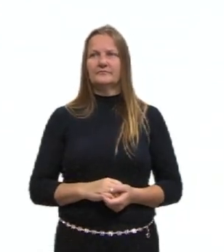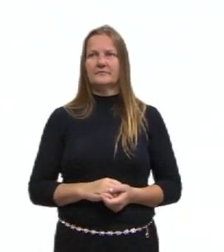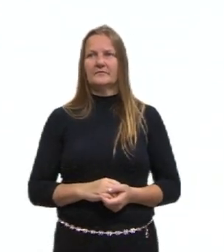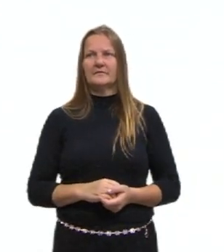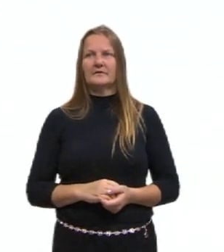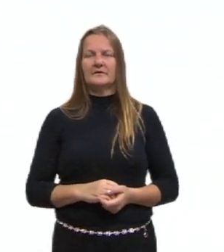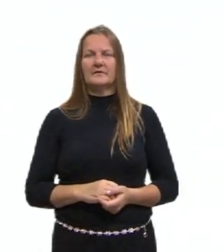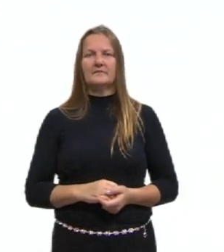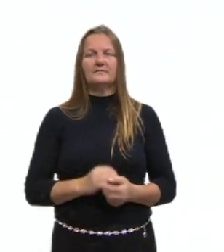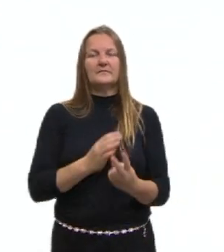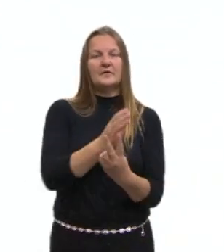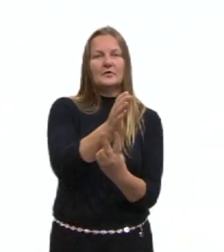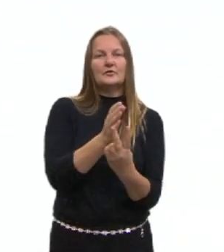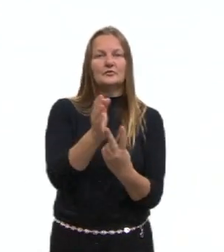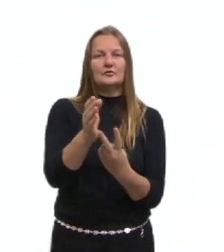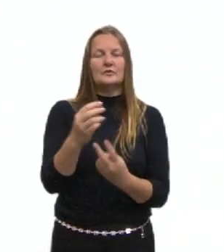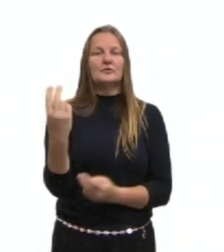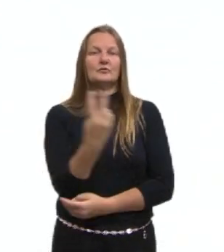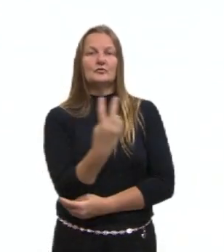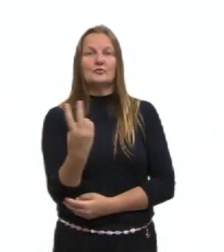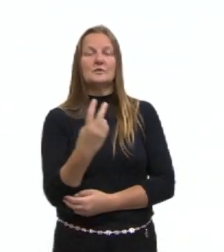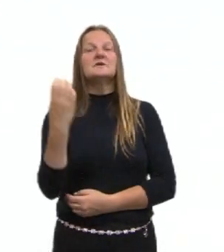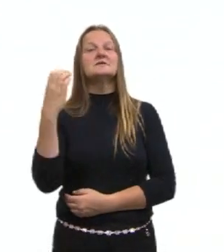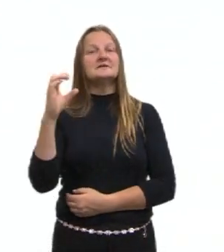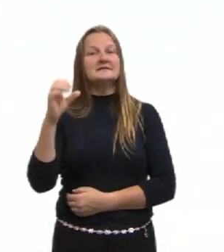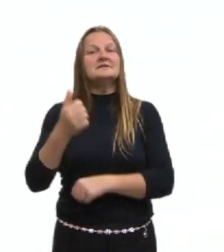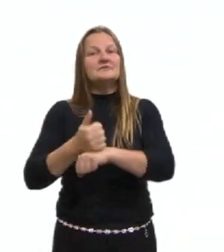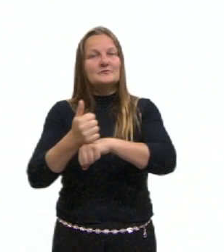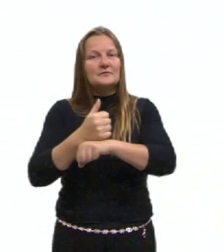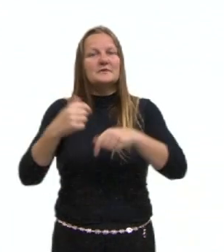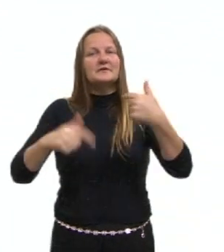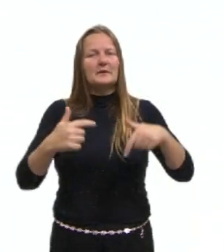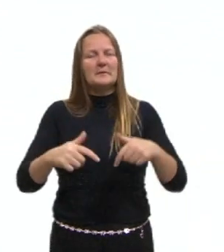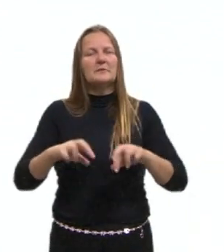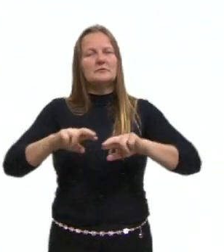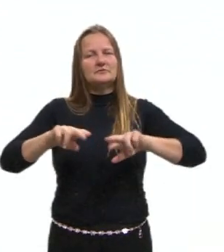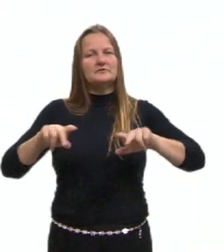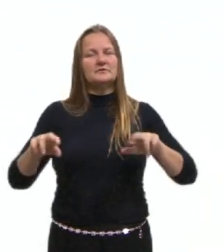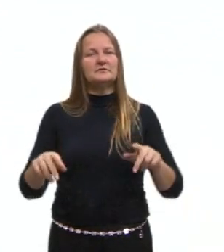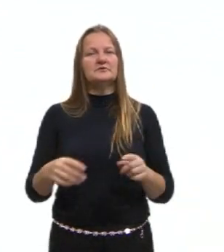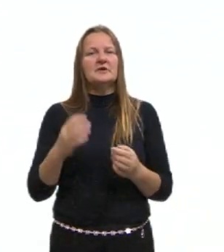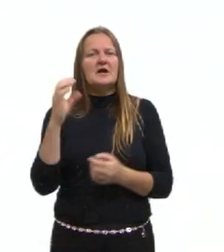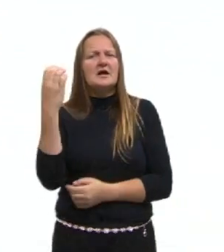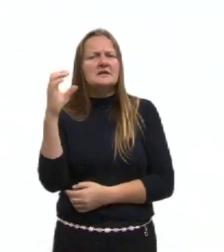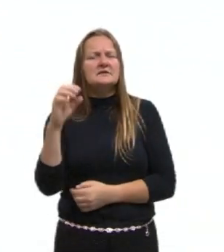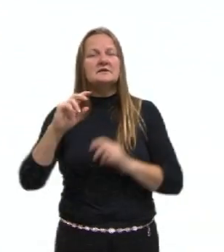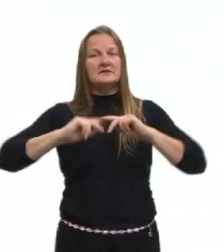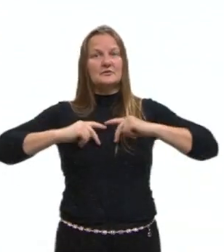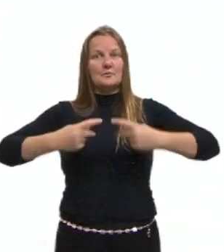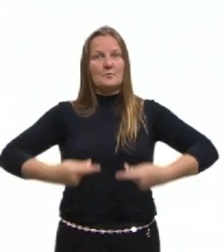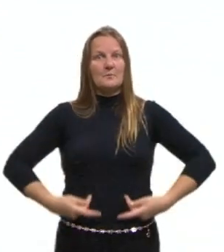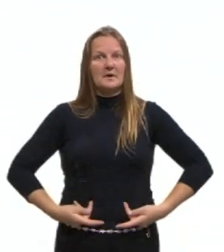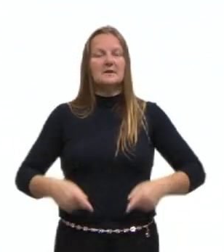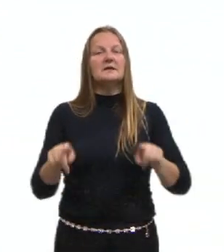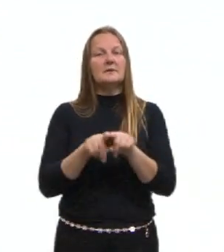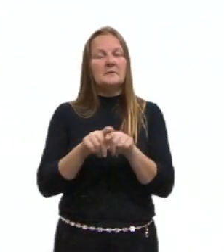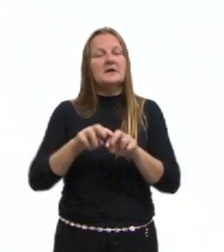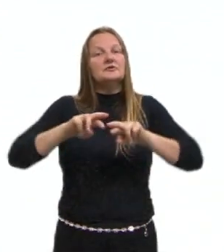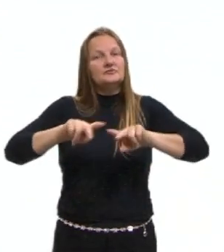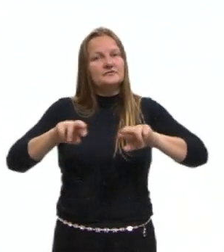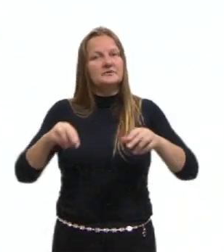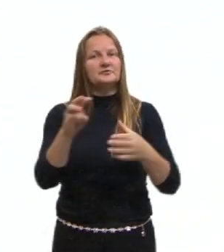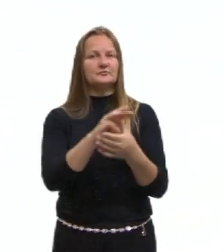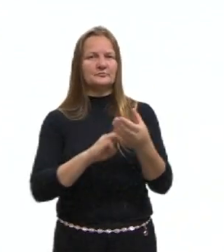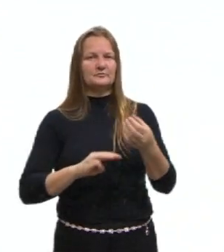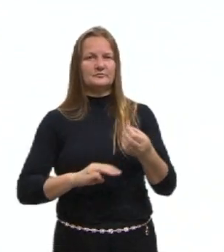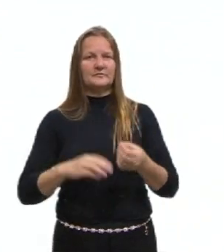ciência. Ambas somos cientistas e trabalhamos de forma diferente. As ciências humanas também têm um trabalho diferente das